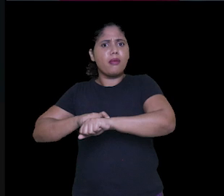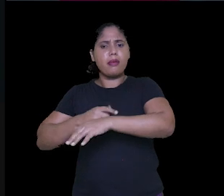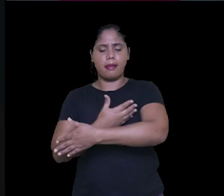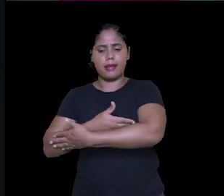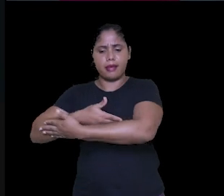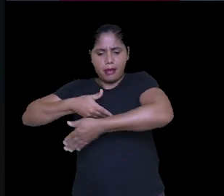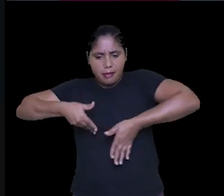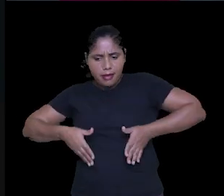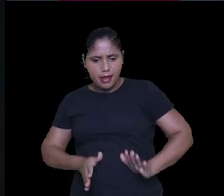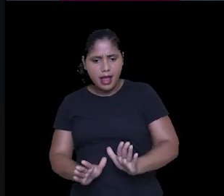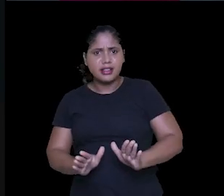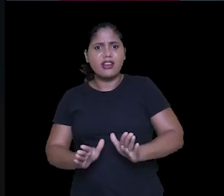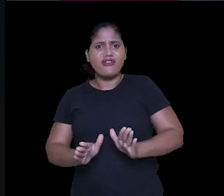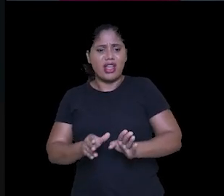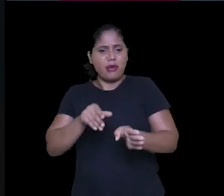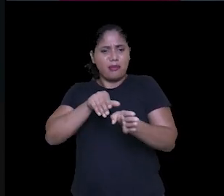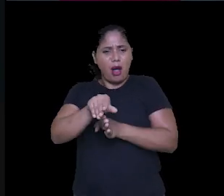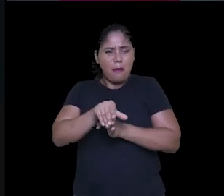esse apoio.